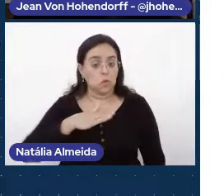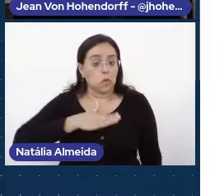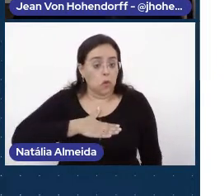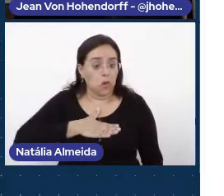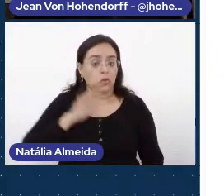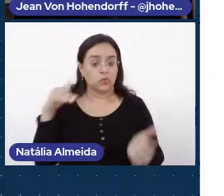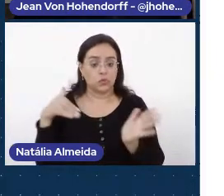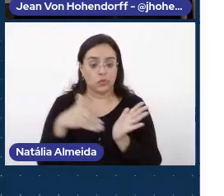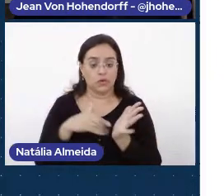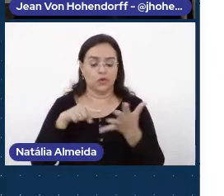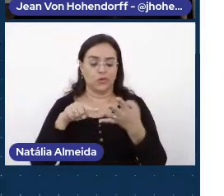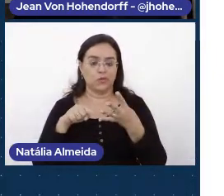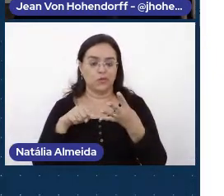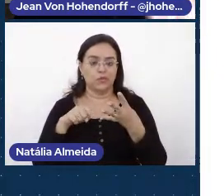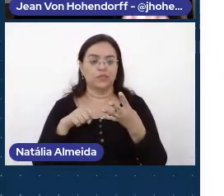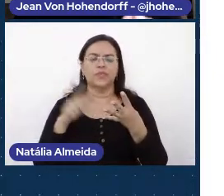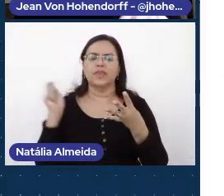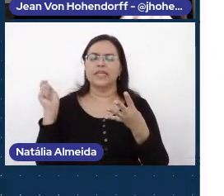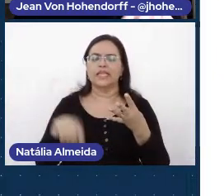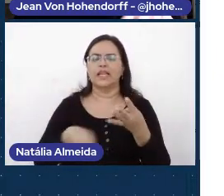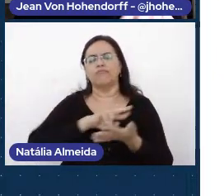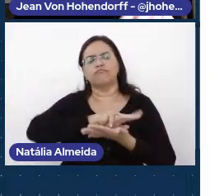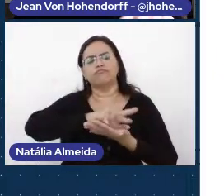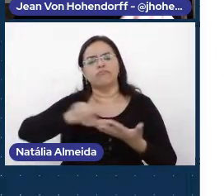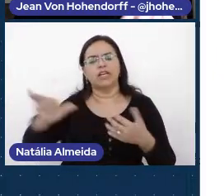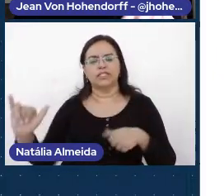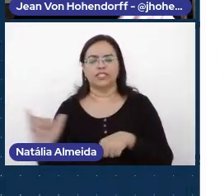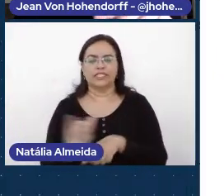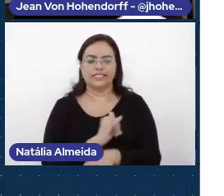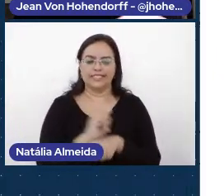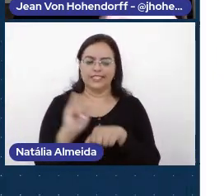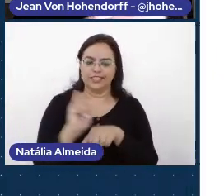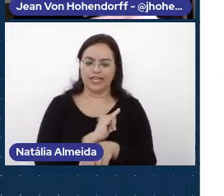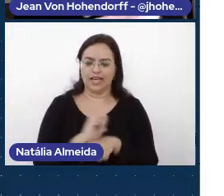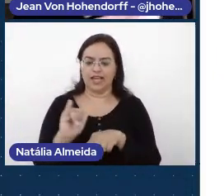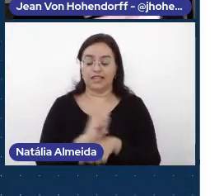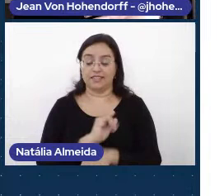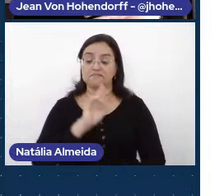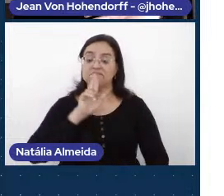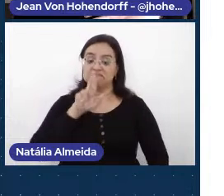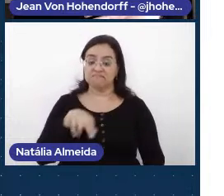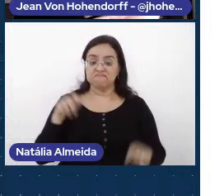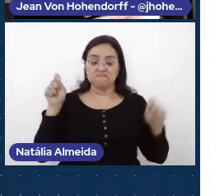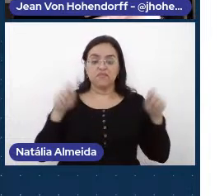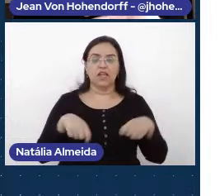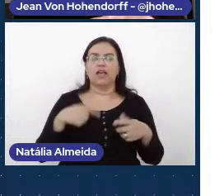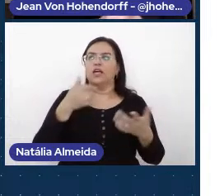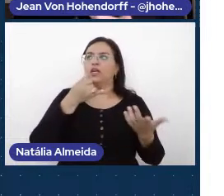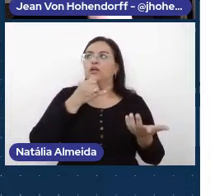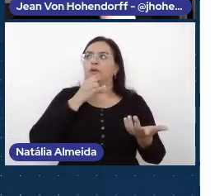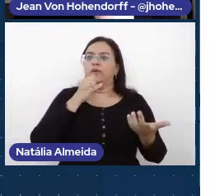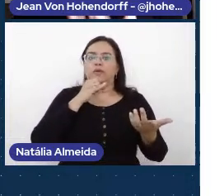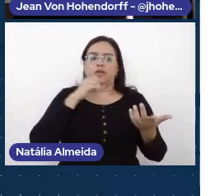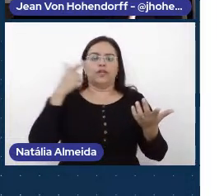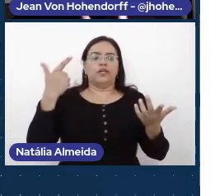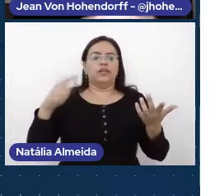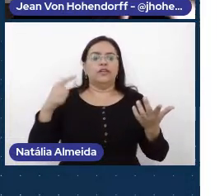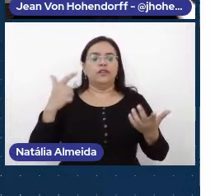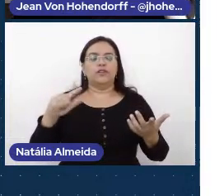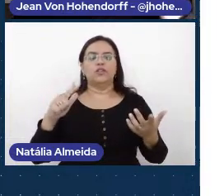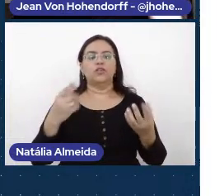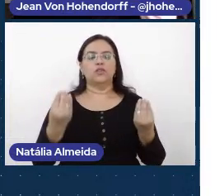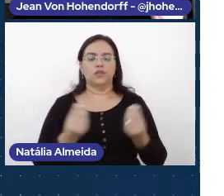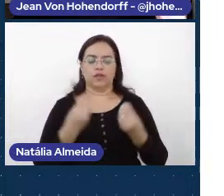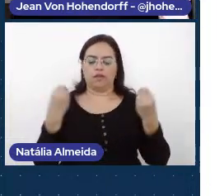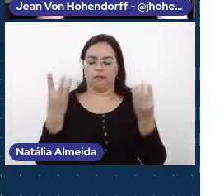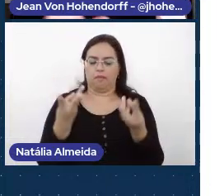posso combinar várias estratégias de pesquisa para responder problemas específicos. Então, não tem essa postura de pureza,